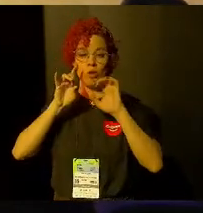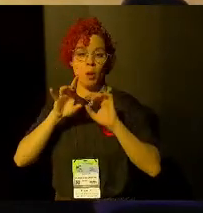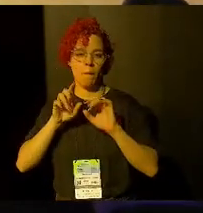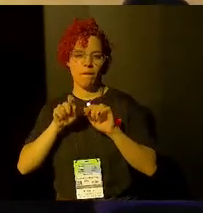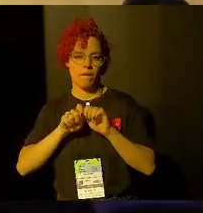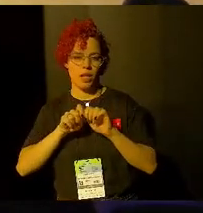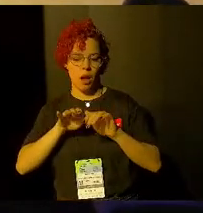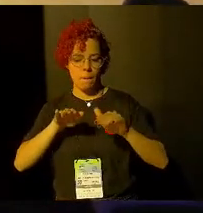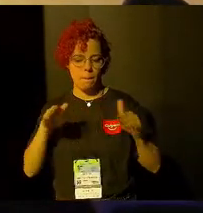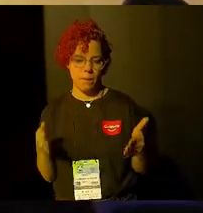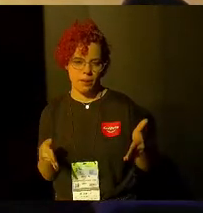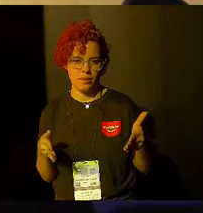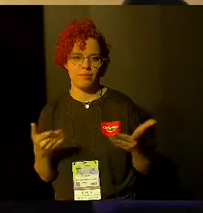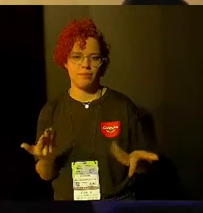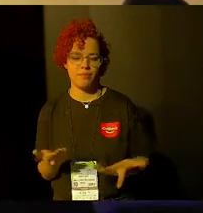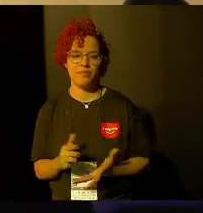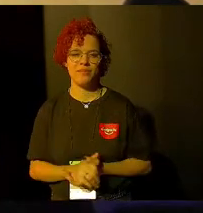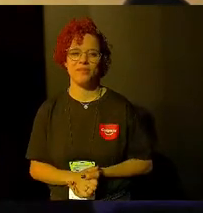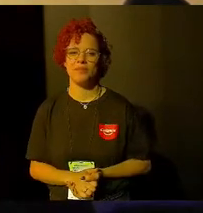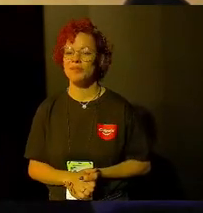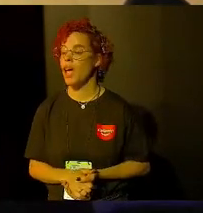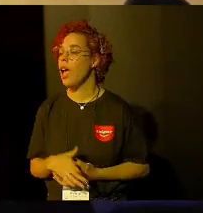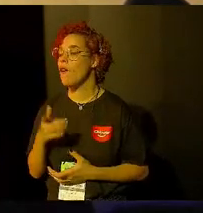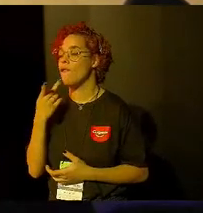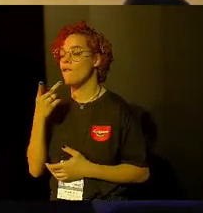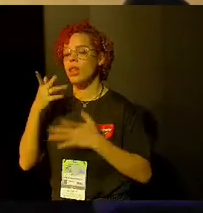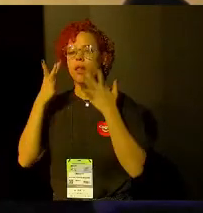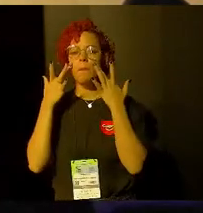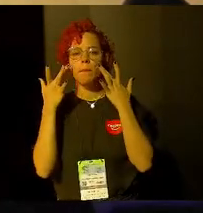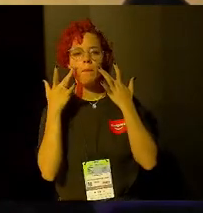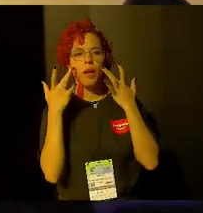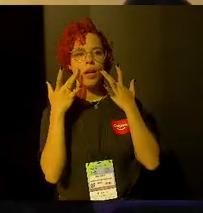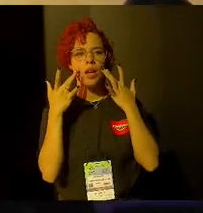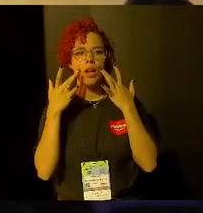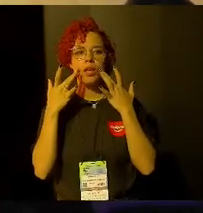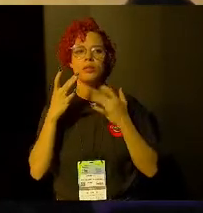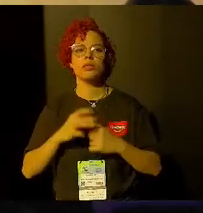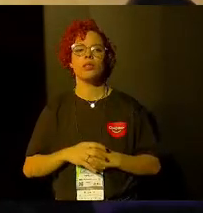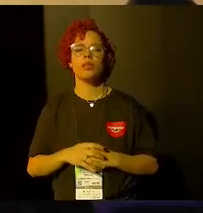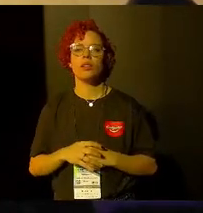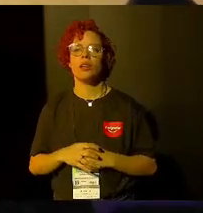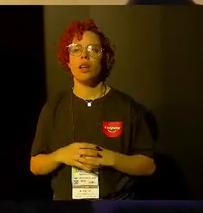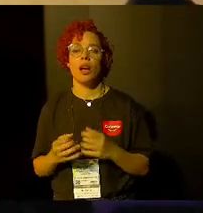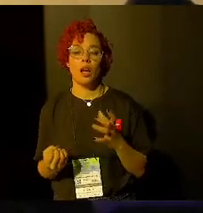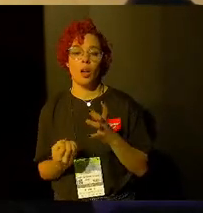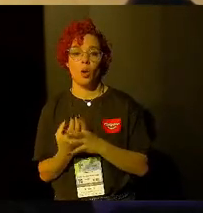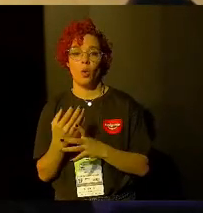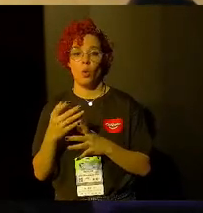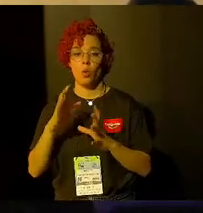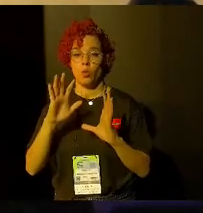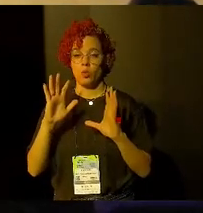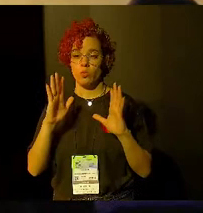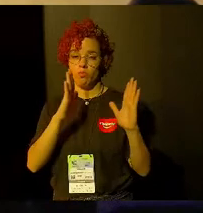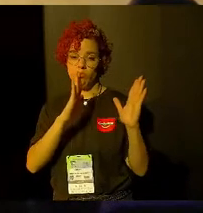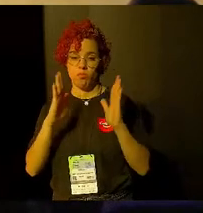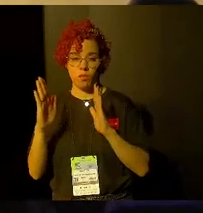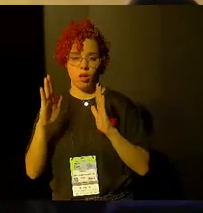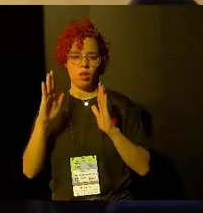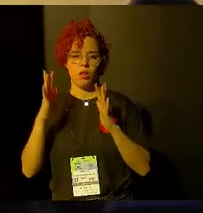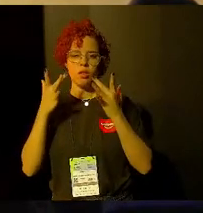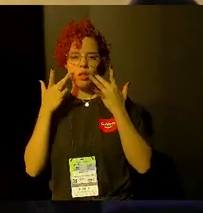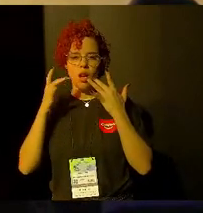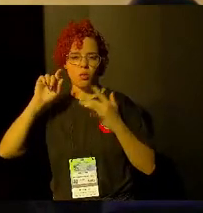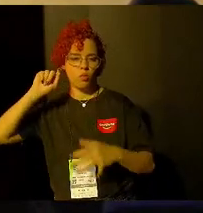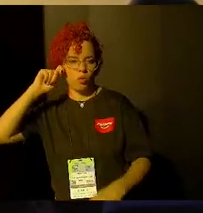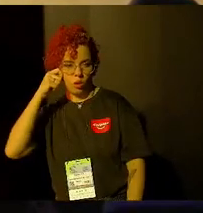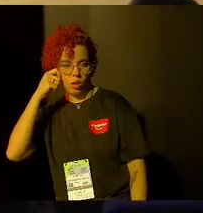Cleiton tem uma coisa que eu falo uma peça que é o Abdias do Nascimento que criou o tem o Teatro Experimental do Negro Ele